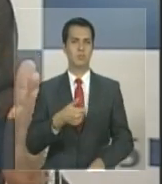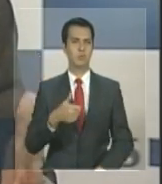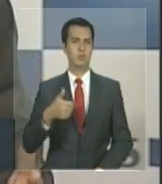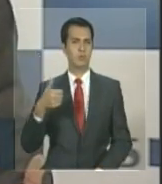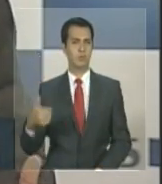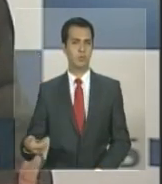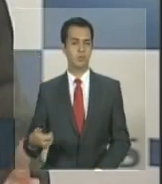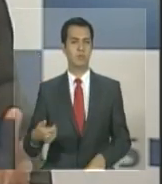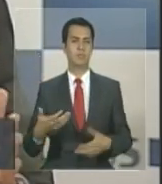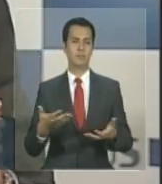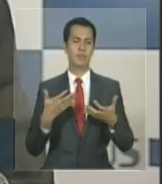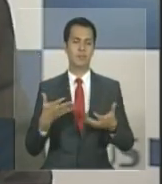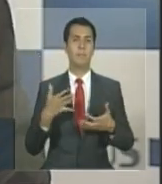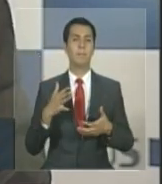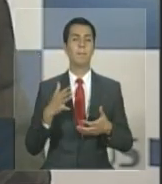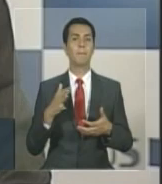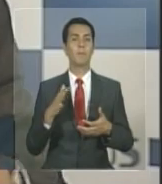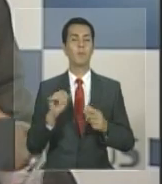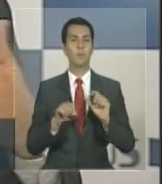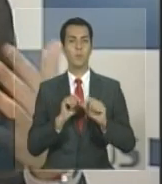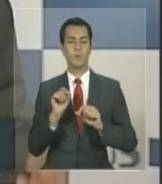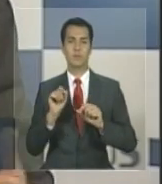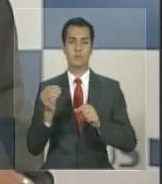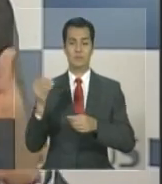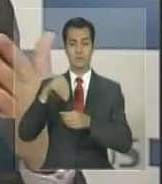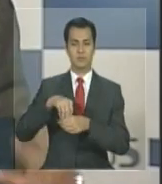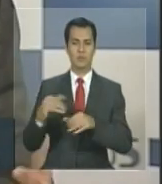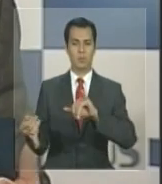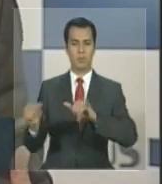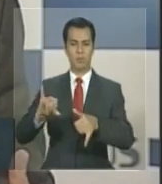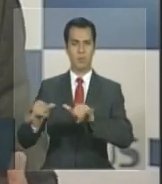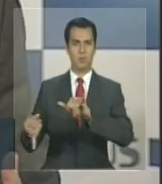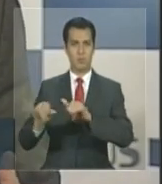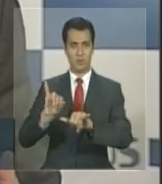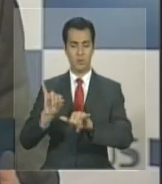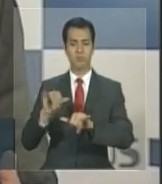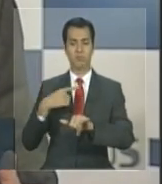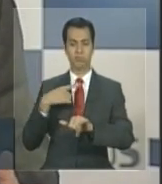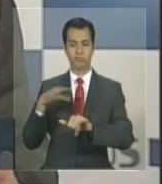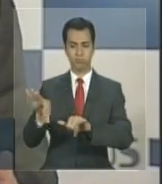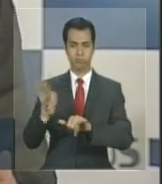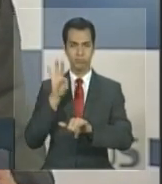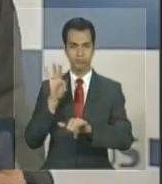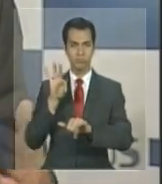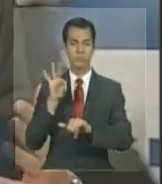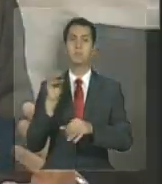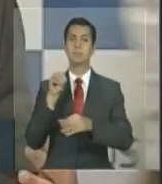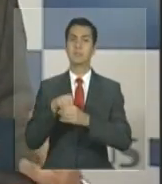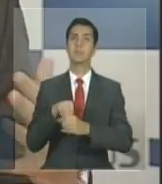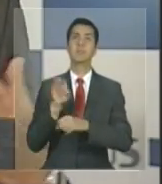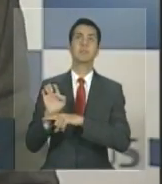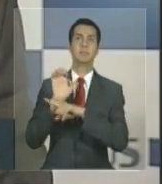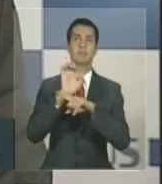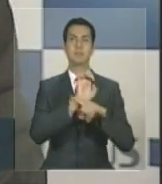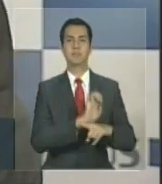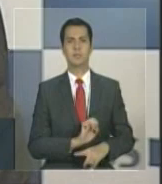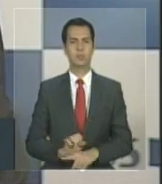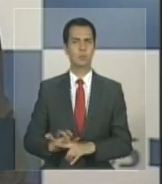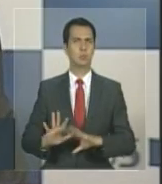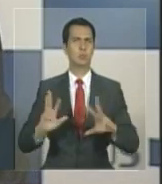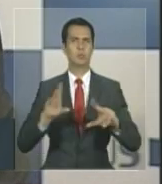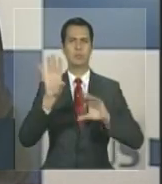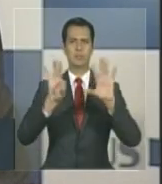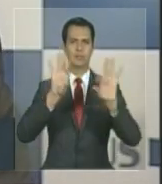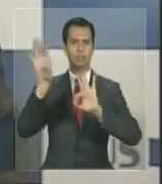pegar as amostras que eram feitas nos laboratórios de saúde pública, nos LACENs, nos estados, reunir cada vez mais